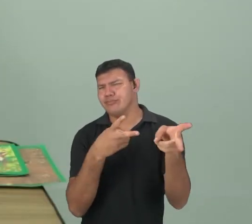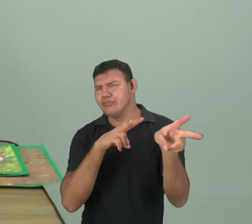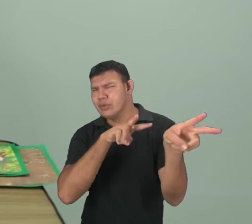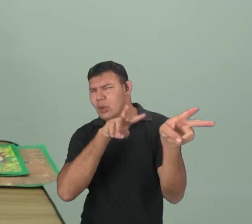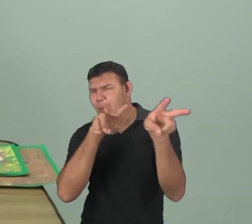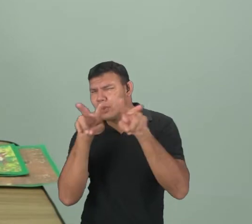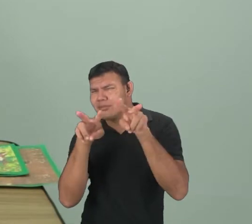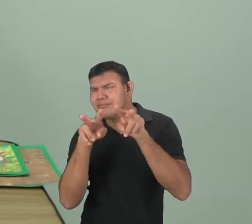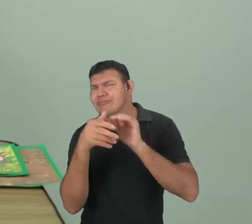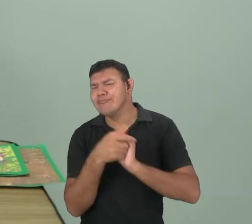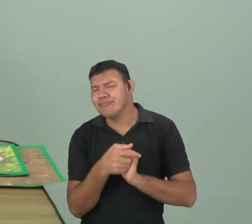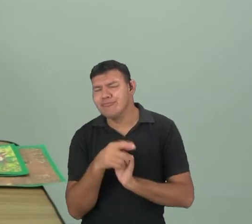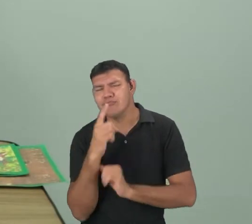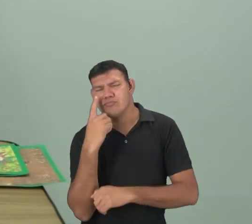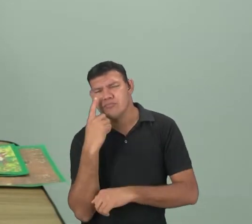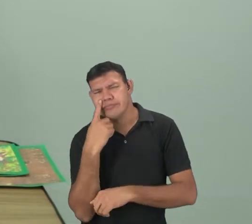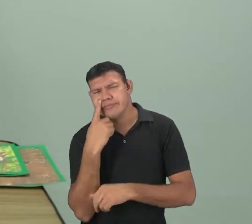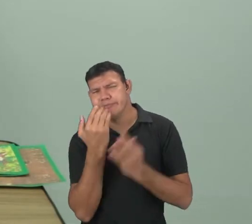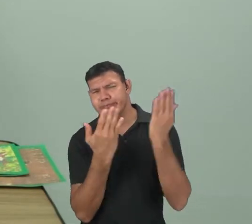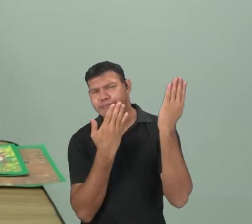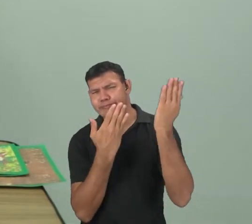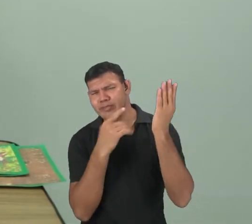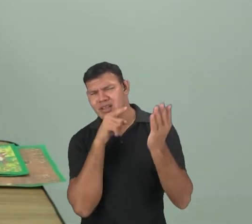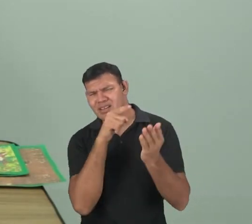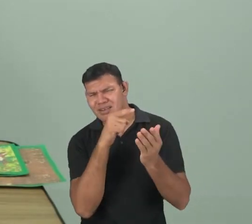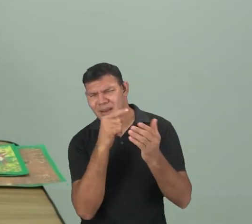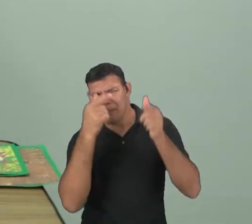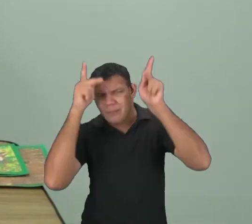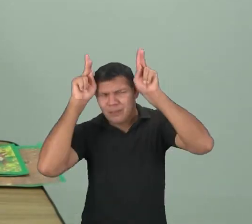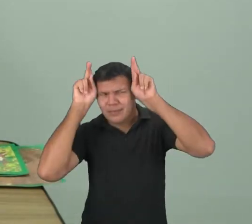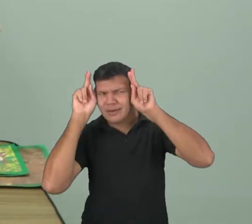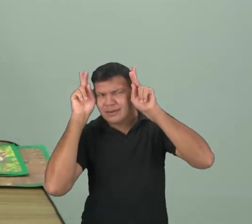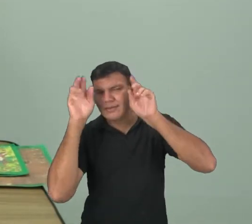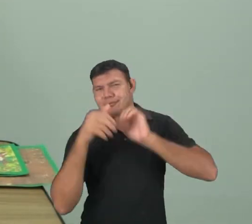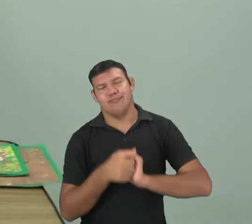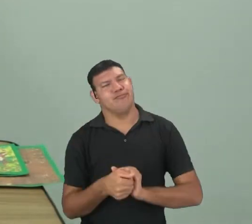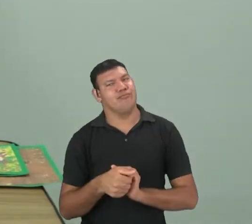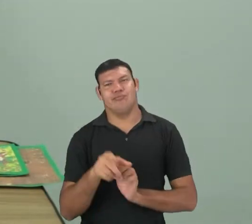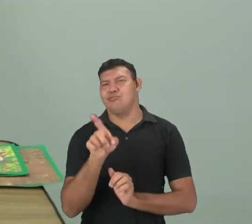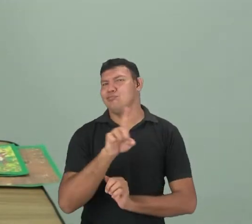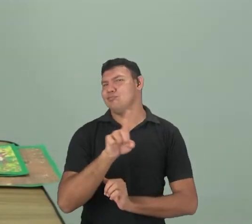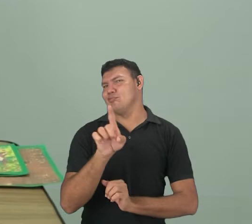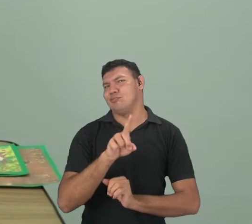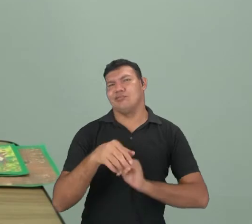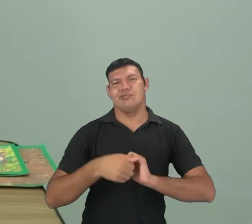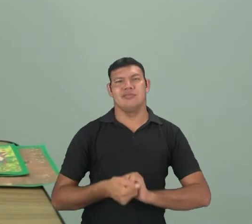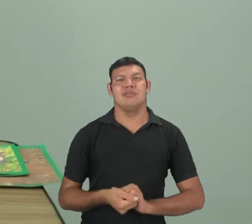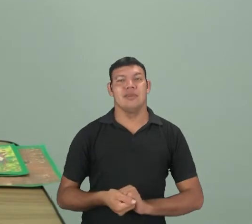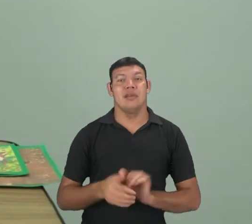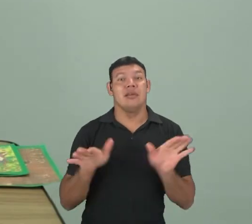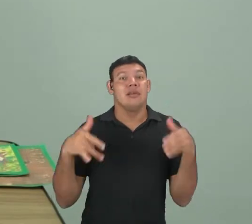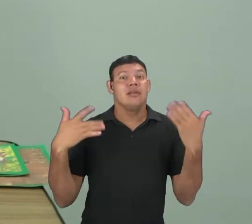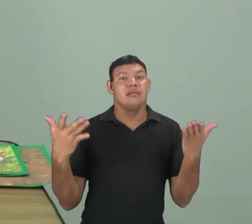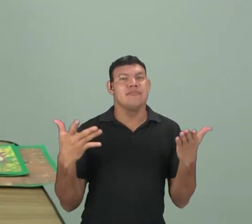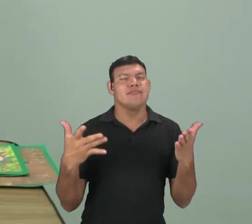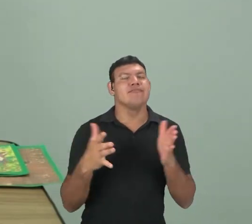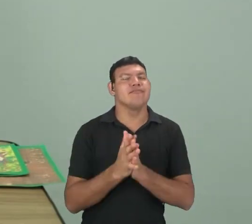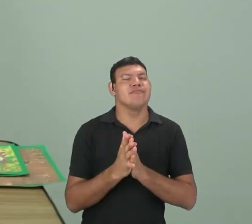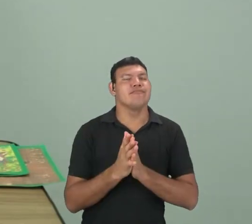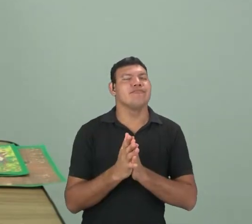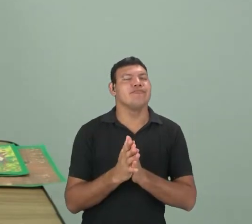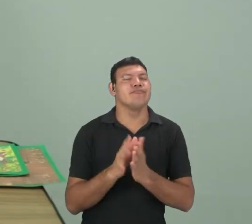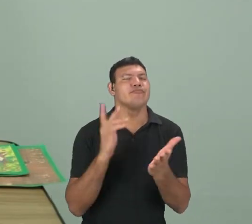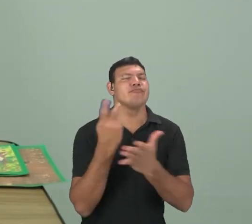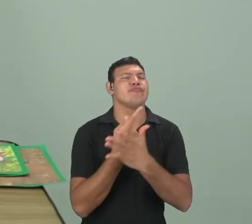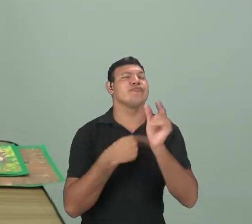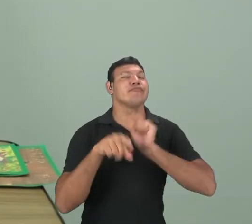pessoa nesses trajes e identificar que era uma princesa? Claro que não, né? Então, o que